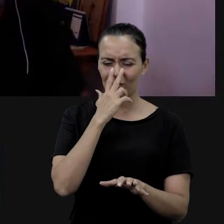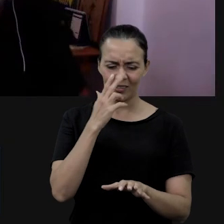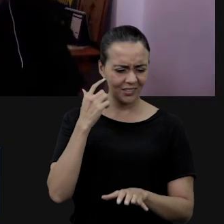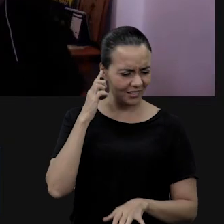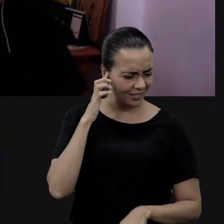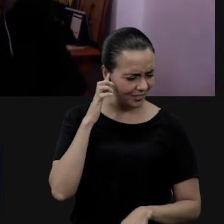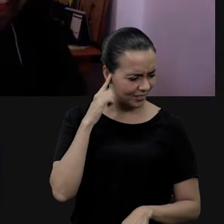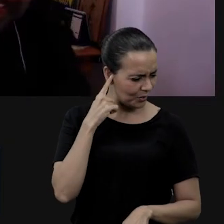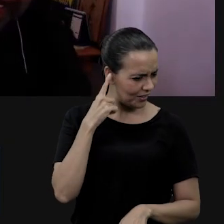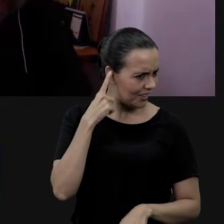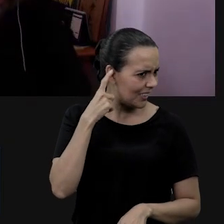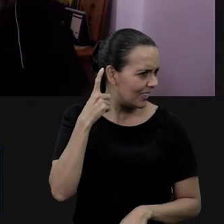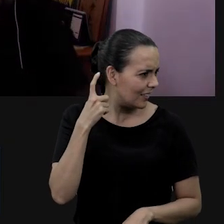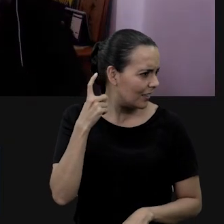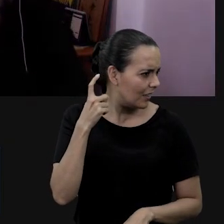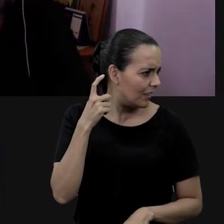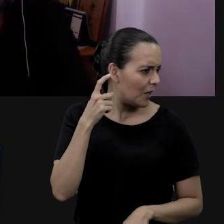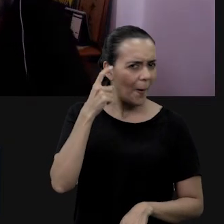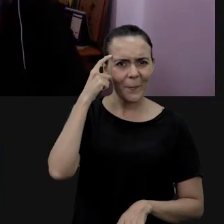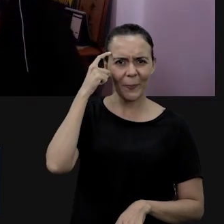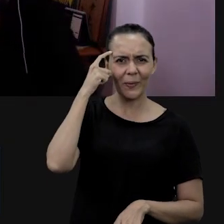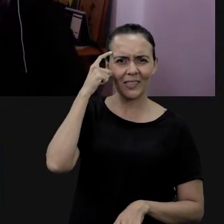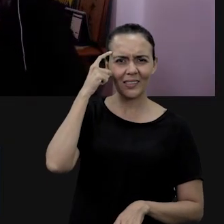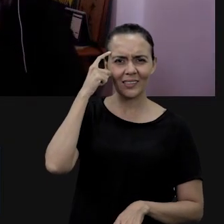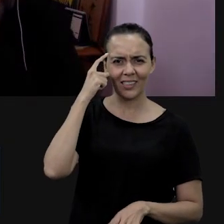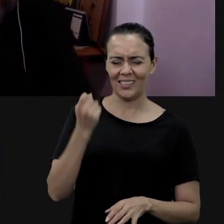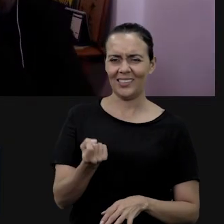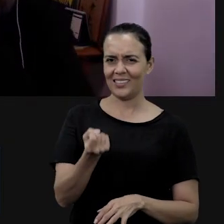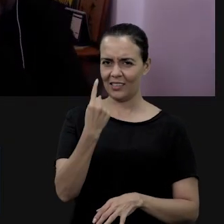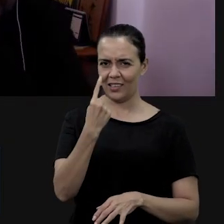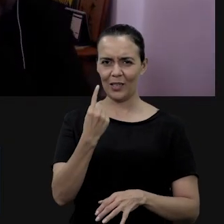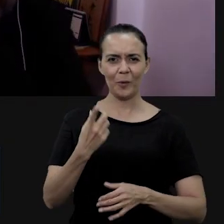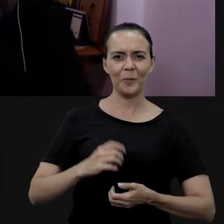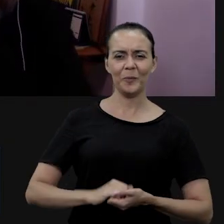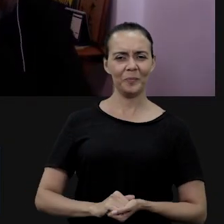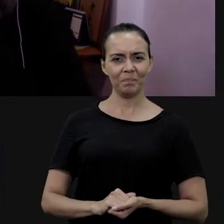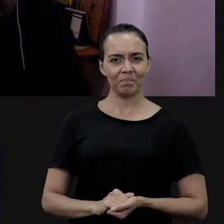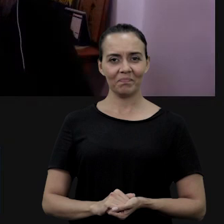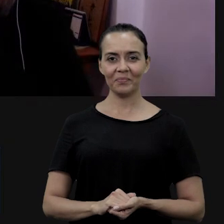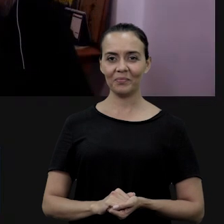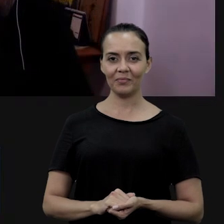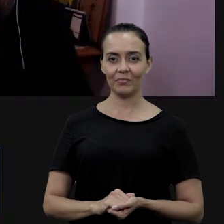mostrar minha insatisfação. E, isso, claro, é uma piada, mas